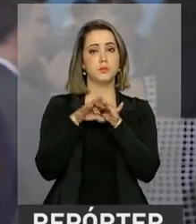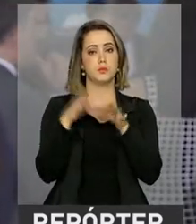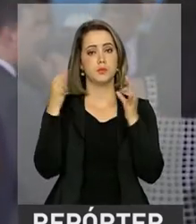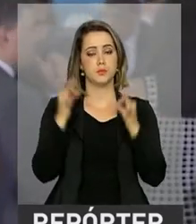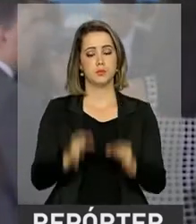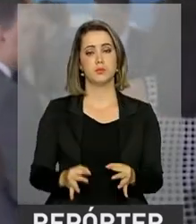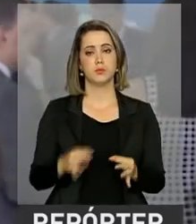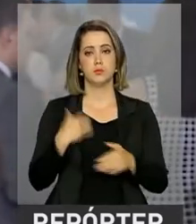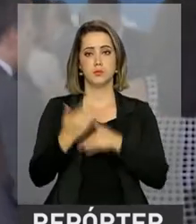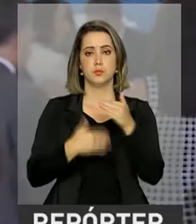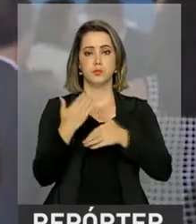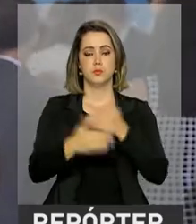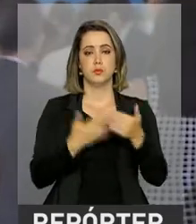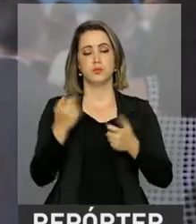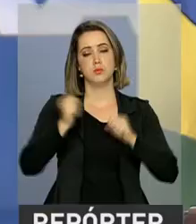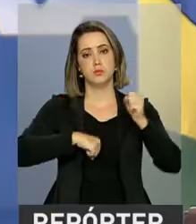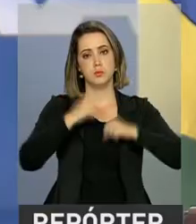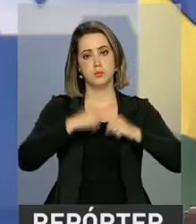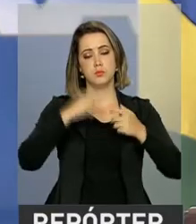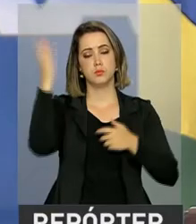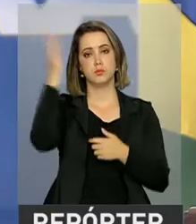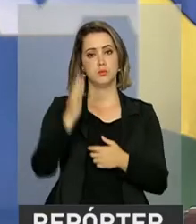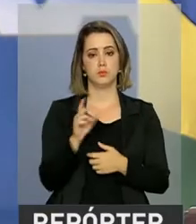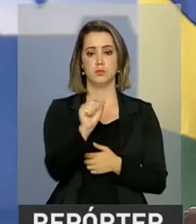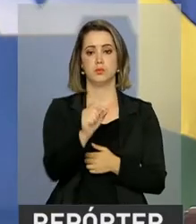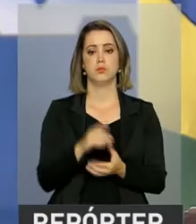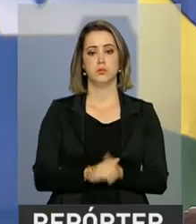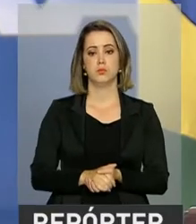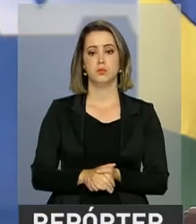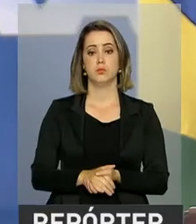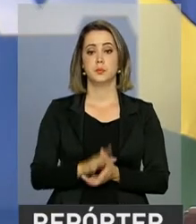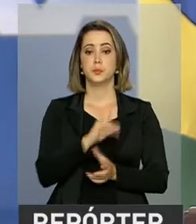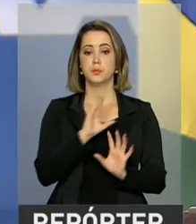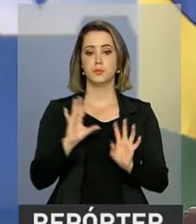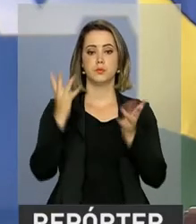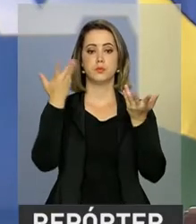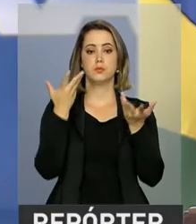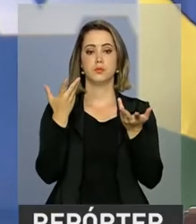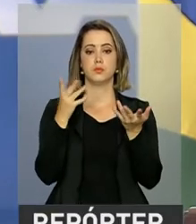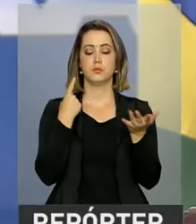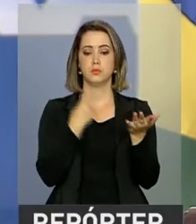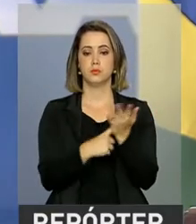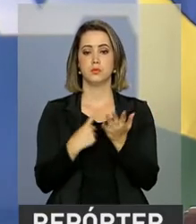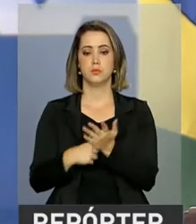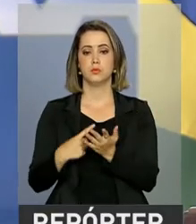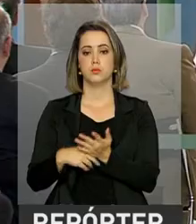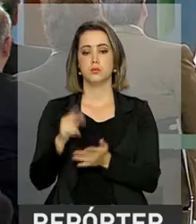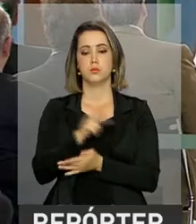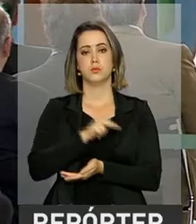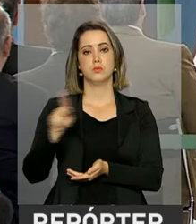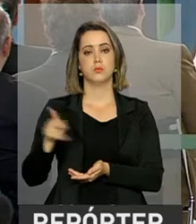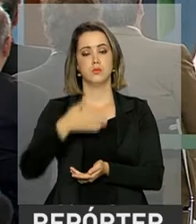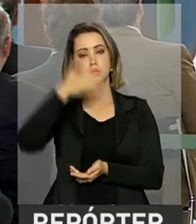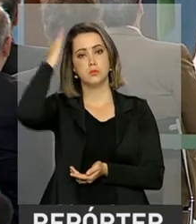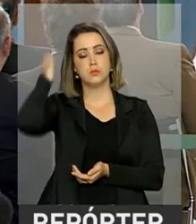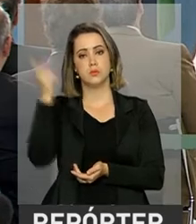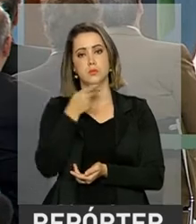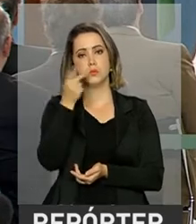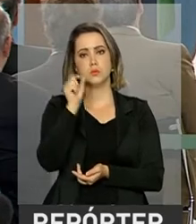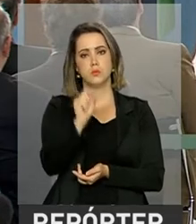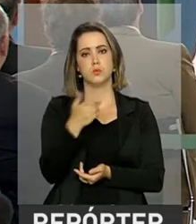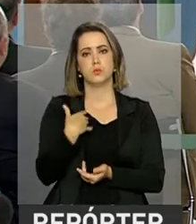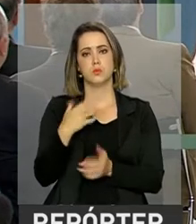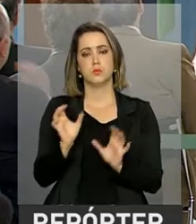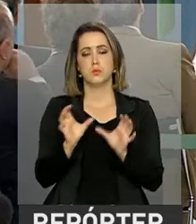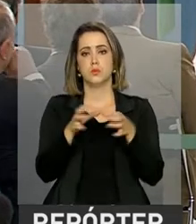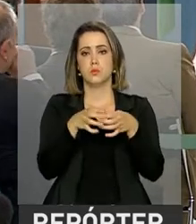certeza para o desenvolvedor brasileiro na cerimônia de assinatura do acordo o presidente michel temer disse que a medida faz parte de